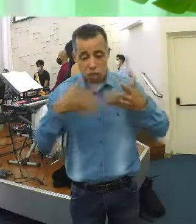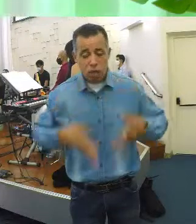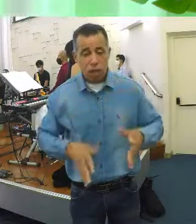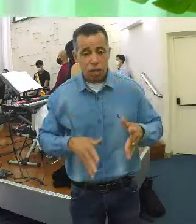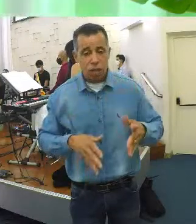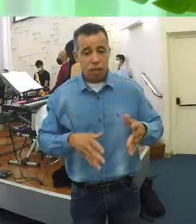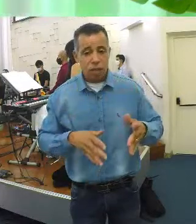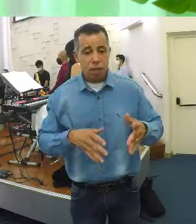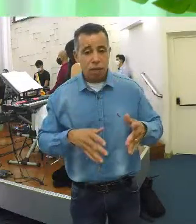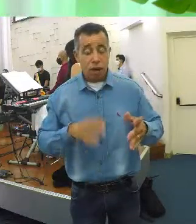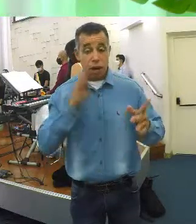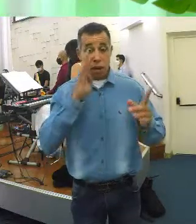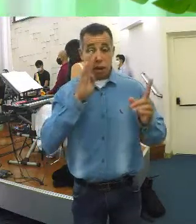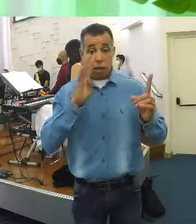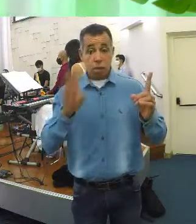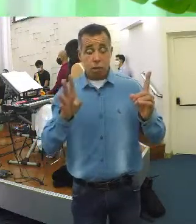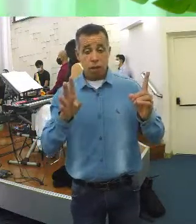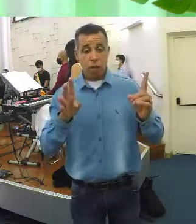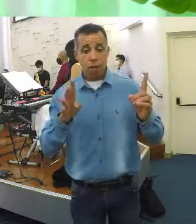Perplexos,